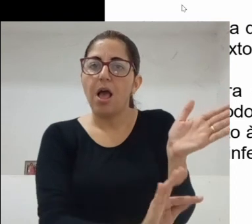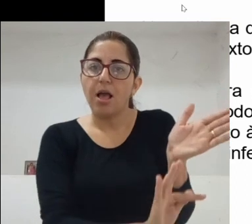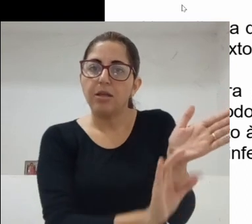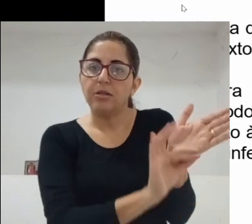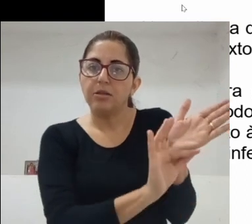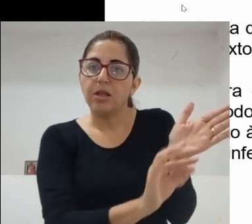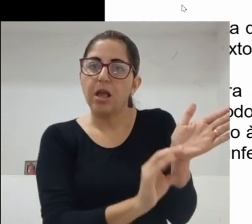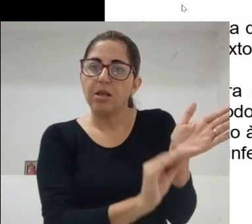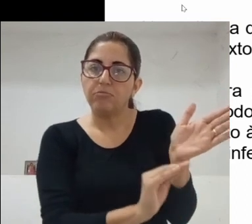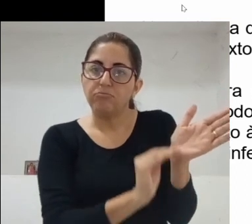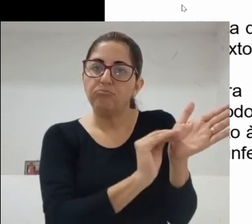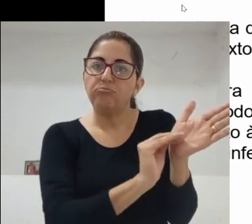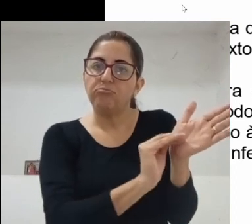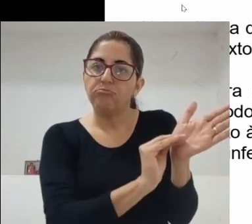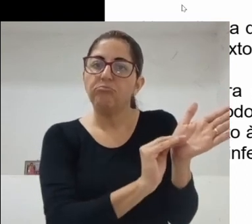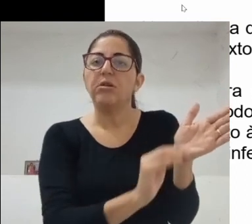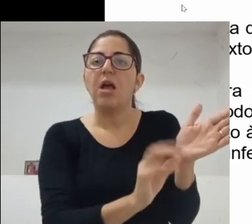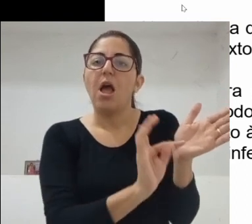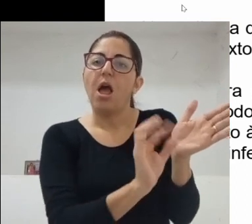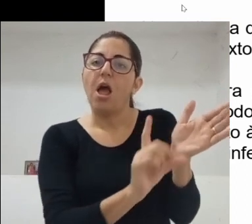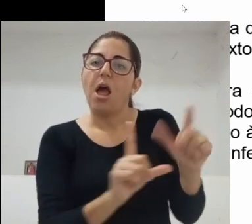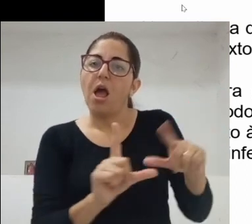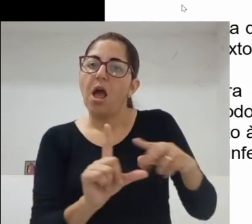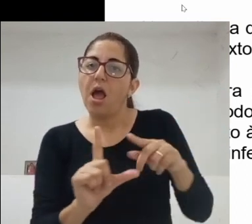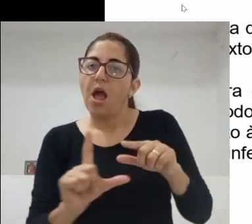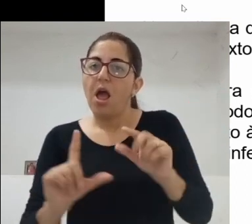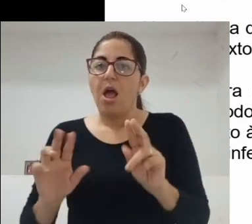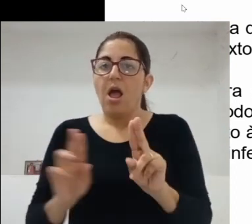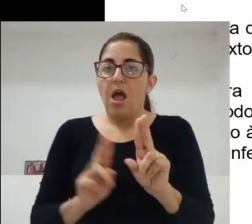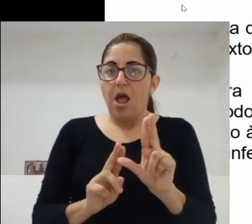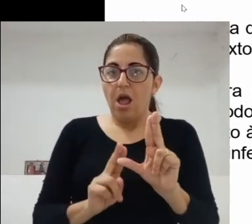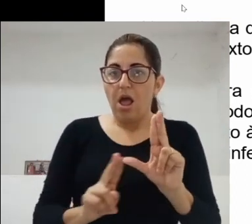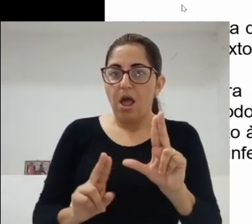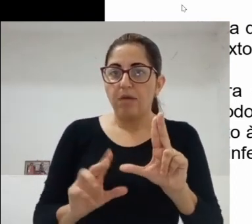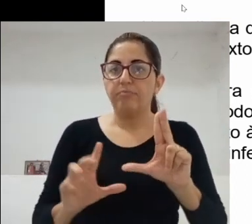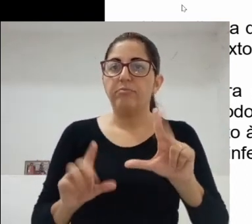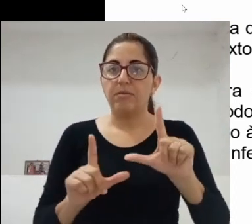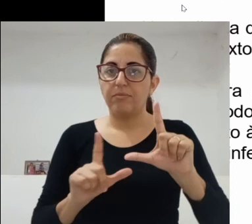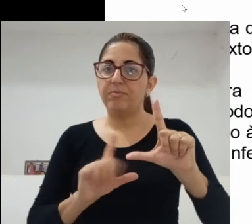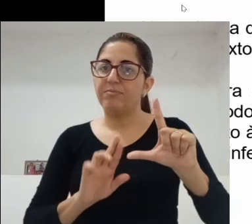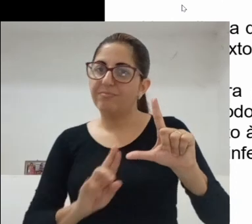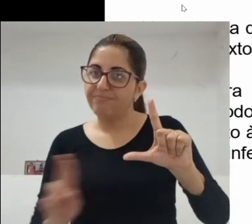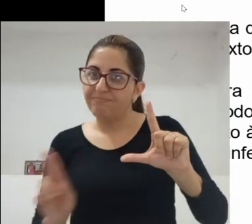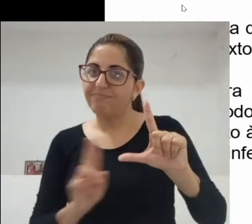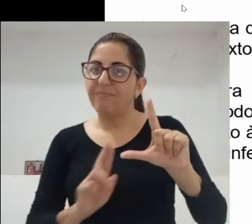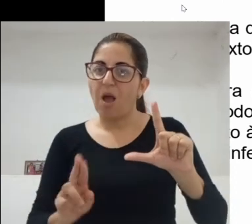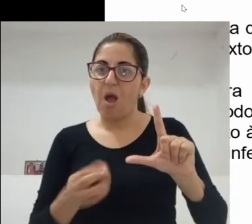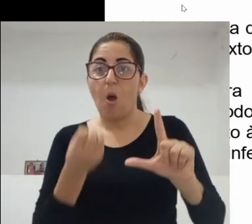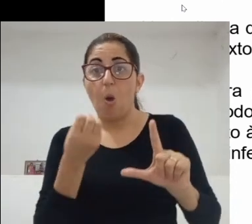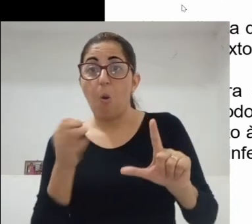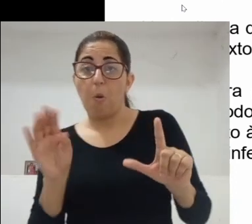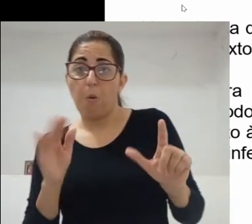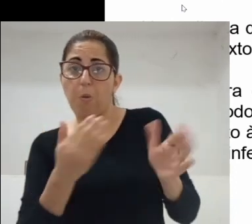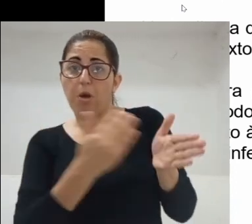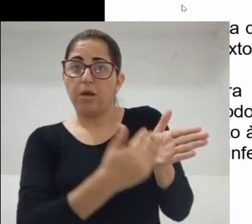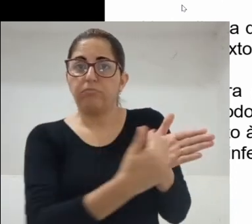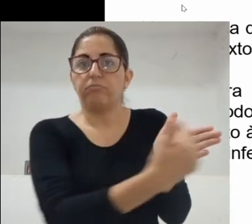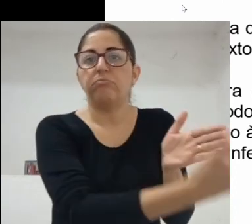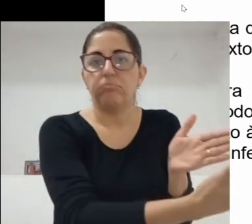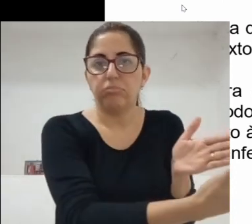estar organizados normalmente logo acima da legenda, sempre junto à margem direita, né?